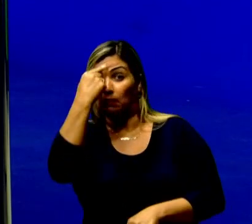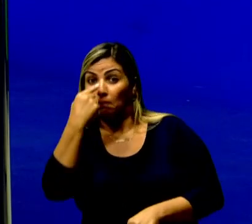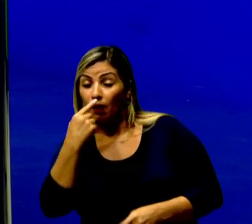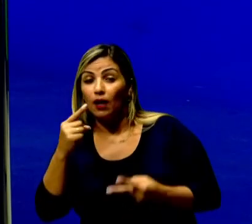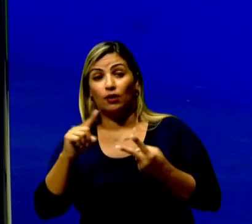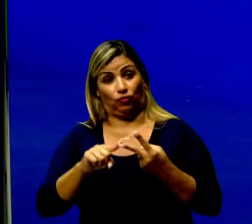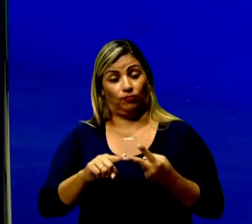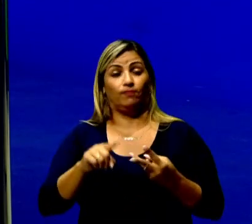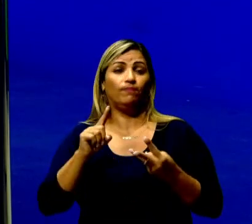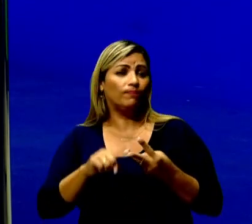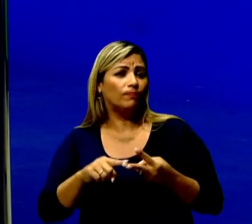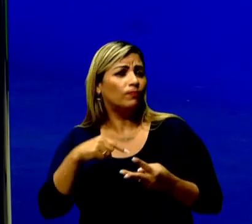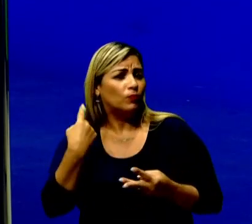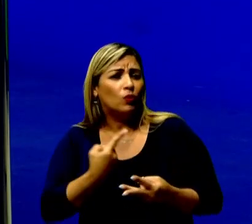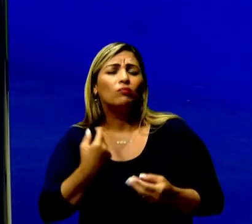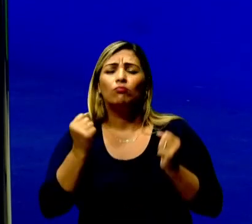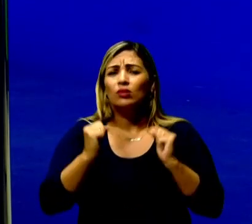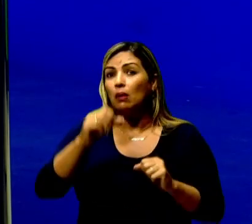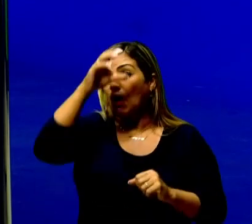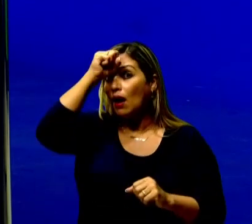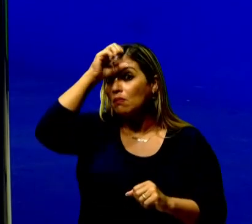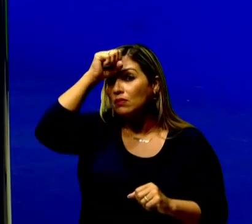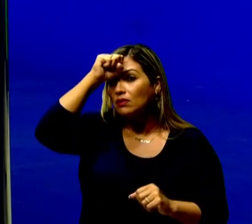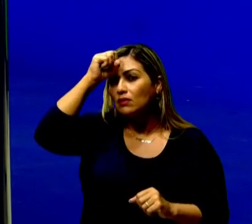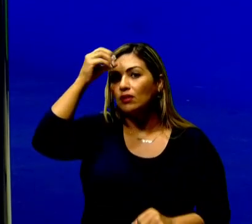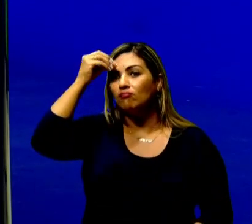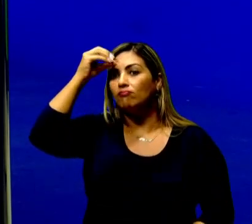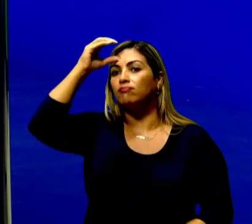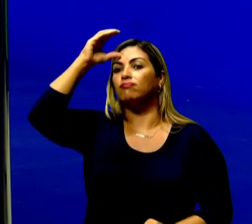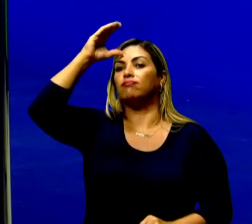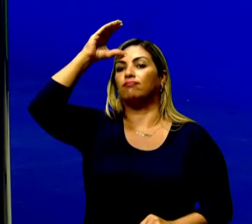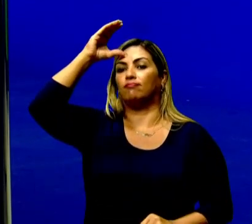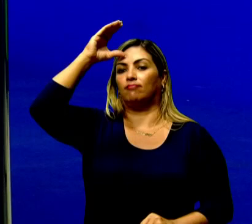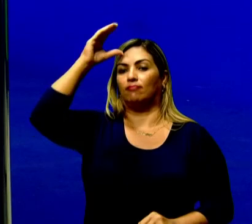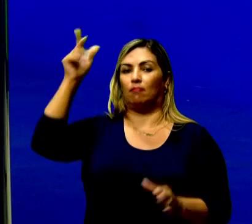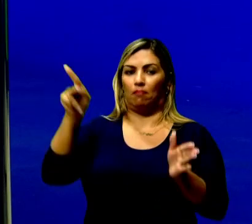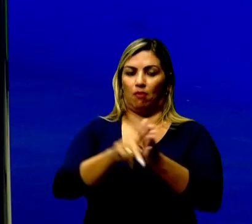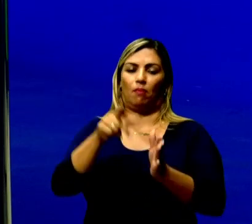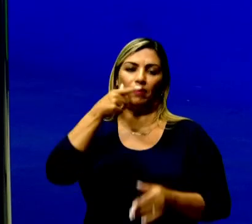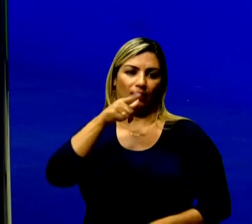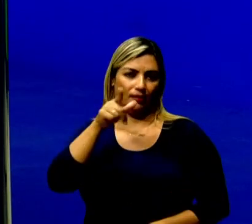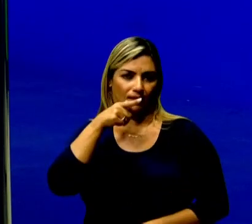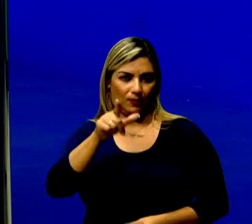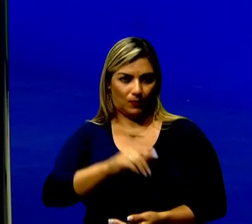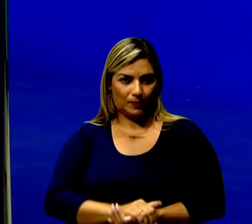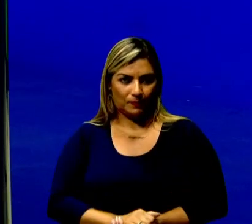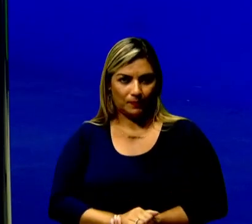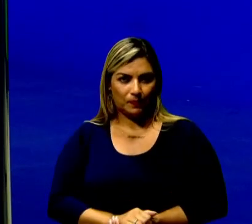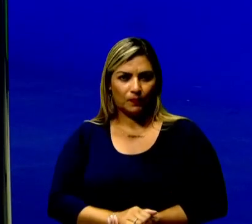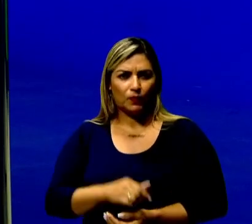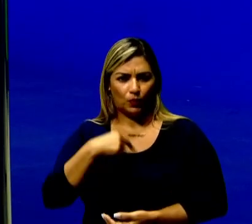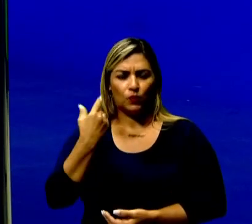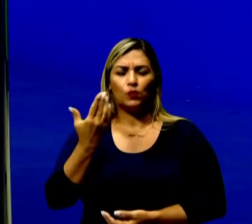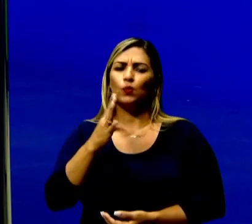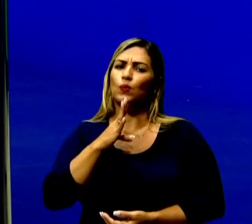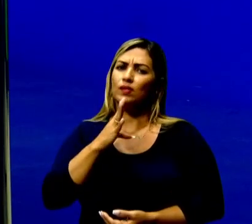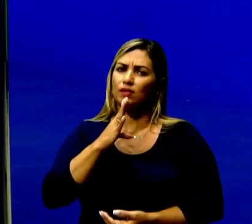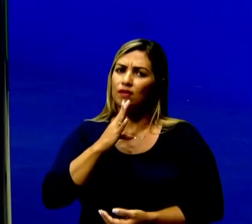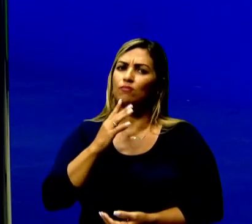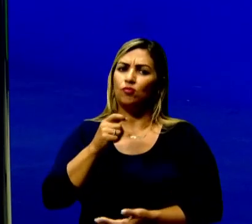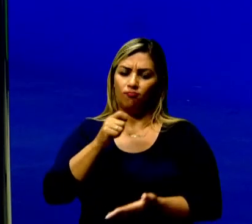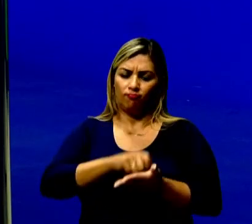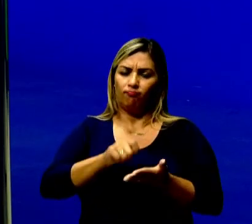para que nós possamos ter uma aprendizado melhor da nossa língua para que nós possamos tem um domínio